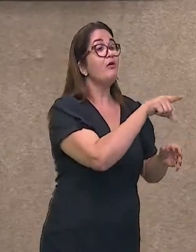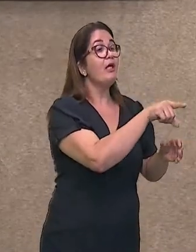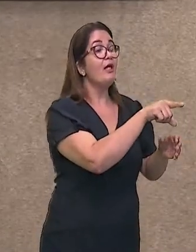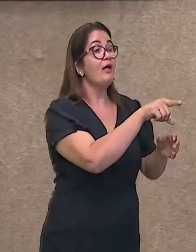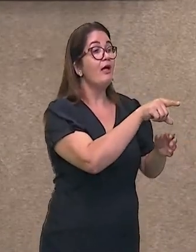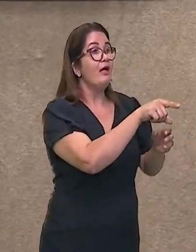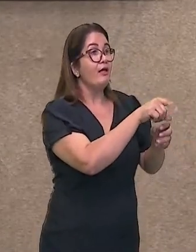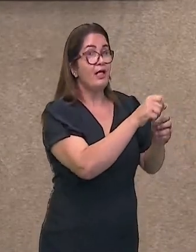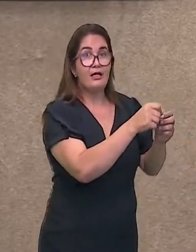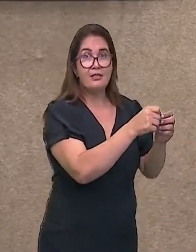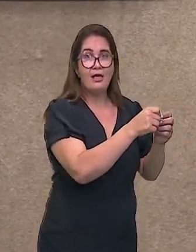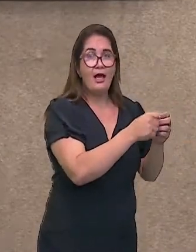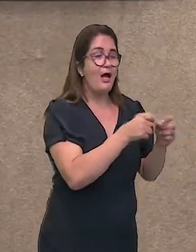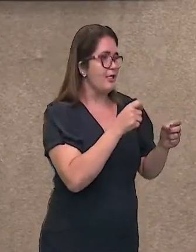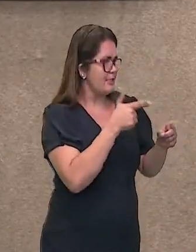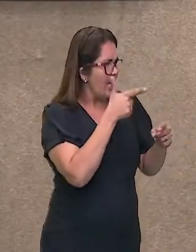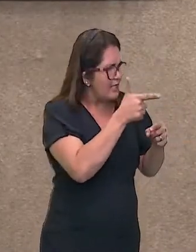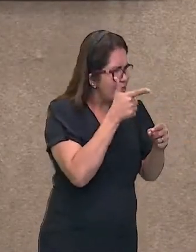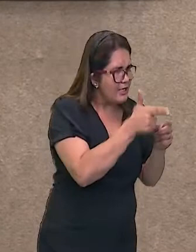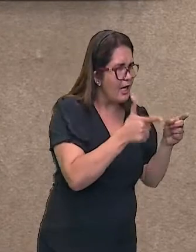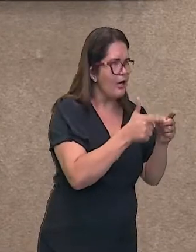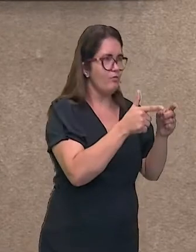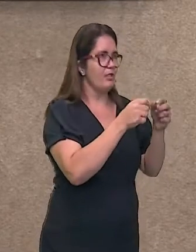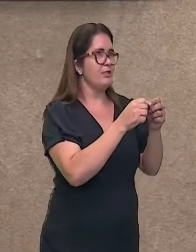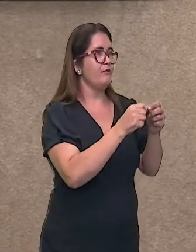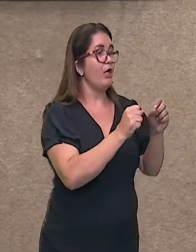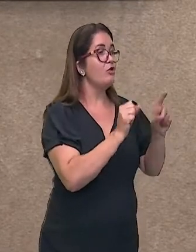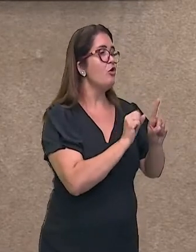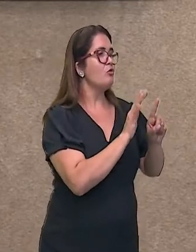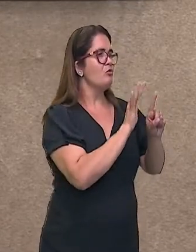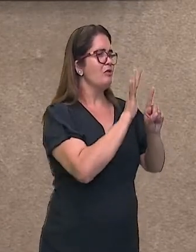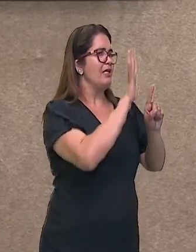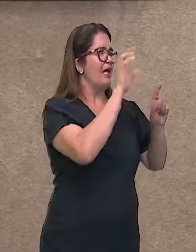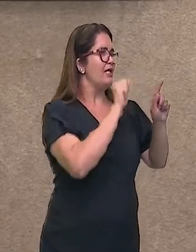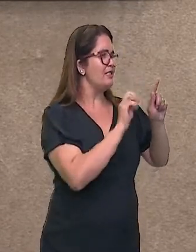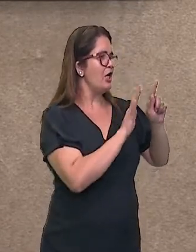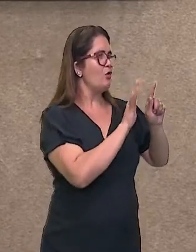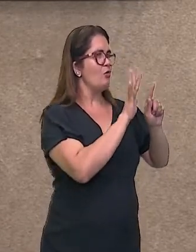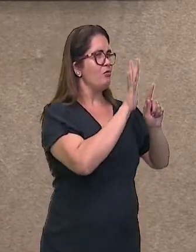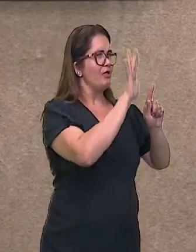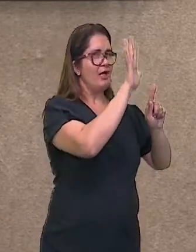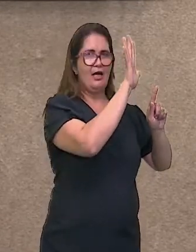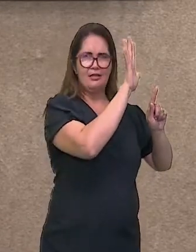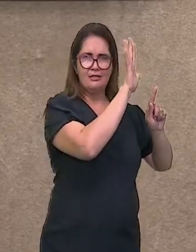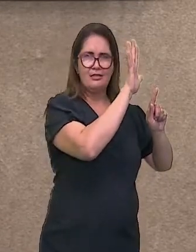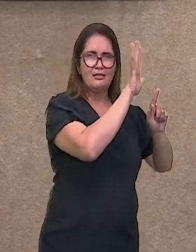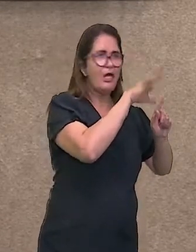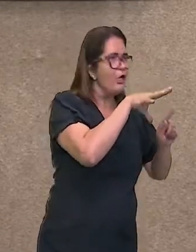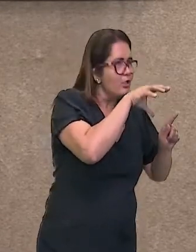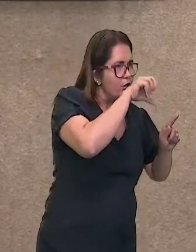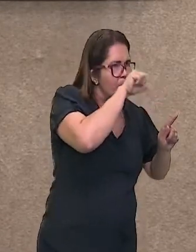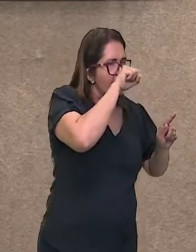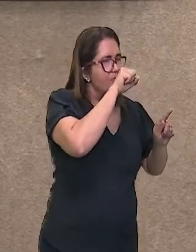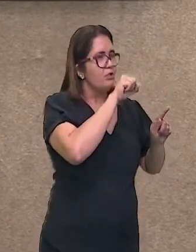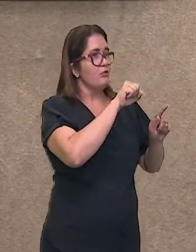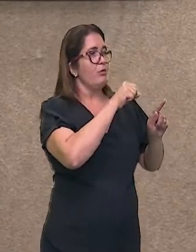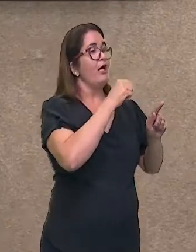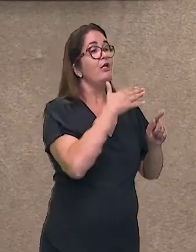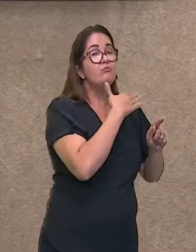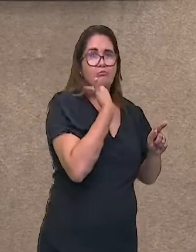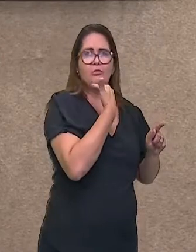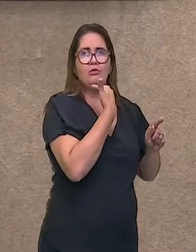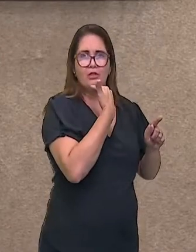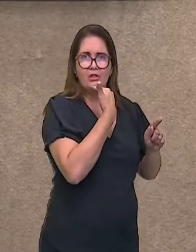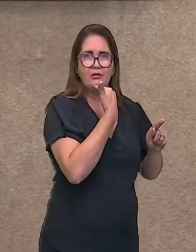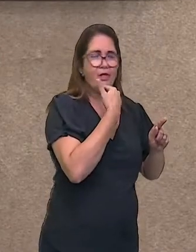químicas. Os alemães inicialmente utilizaram gás clorídrico, que com o tempo também passou a ser utilizado por